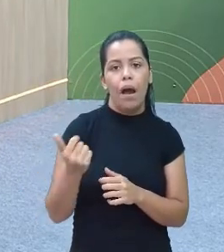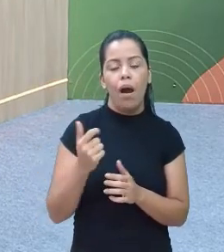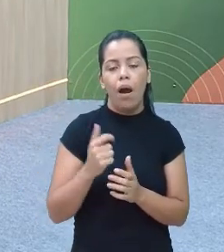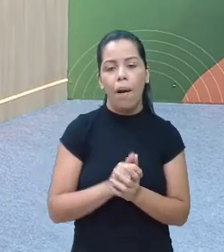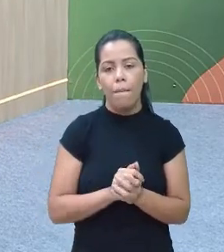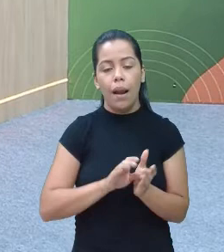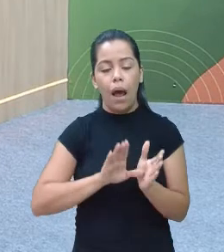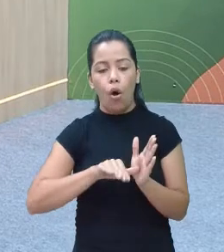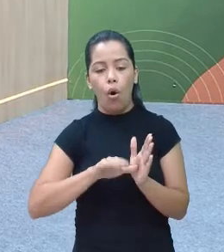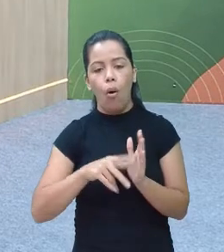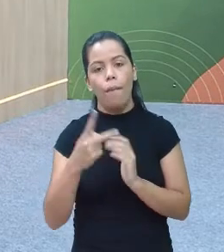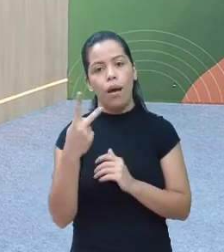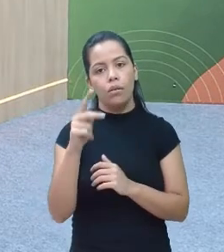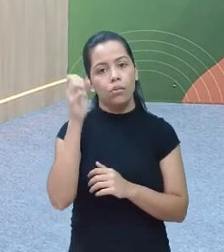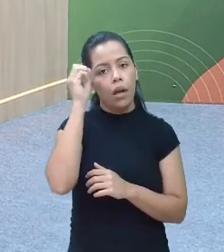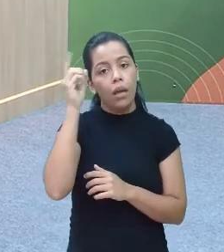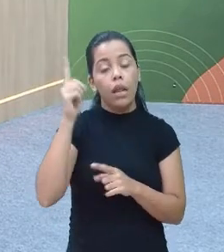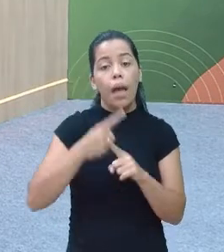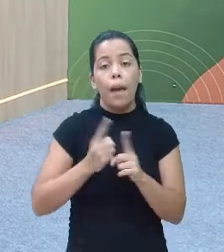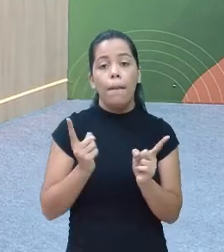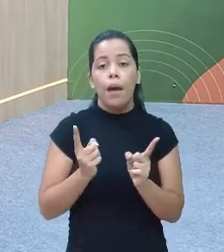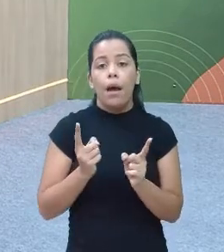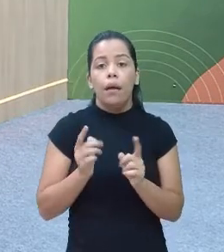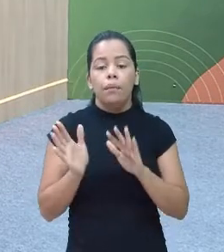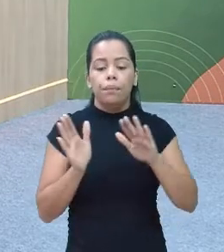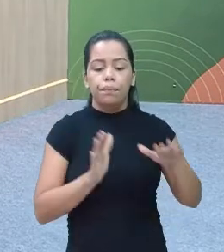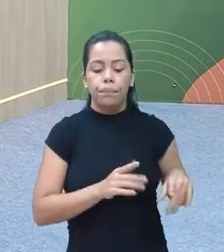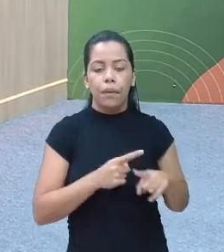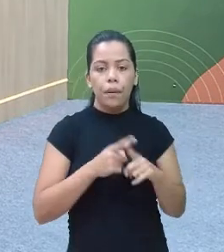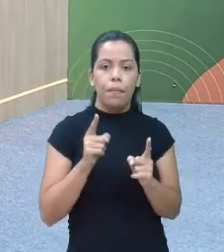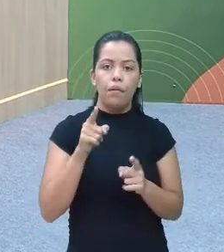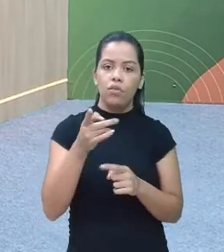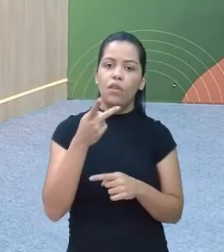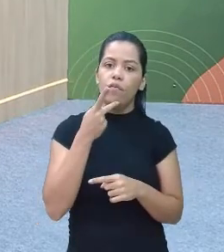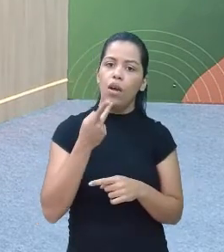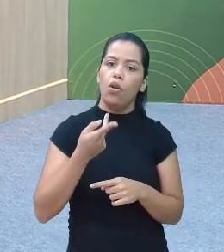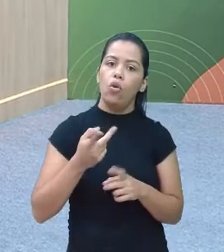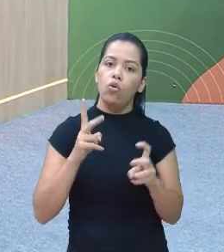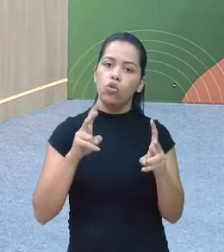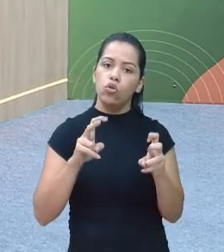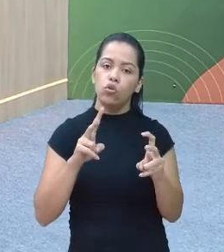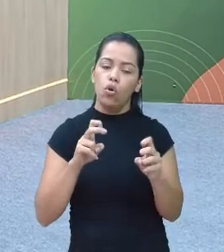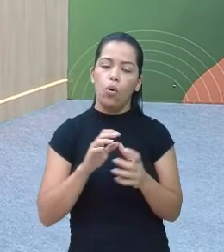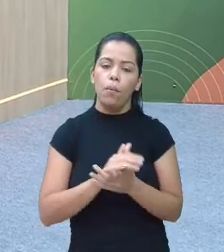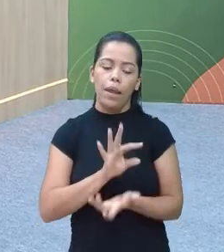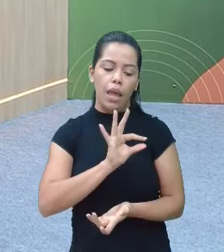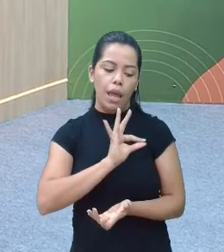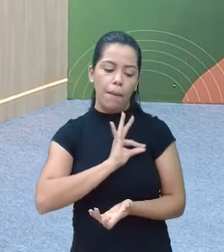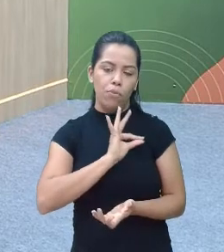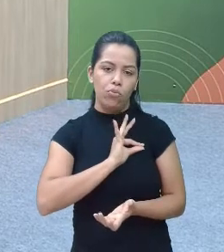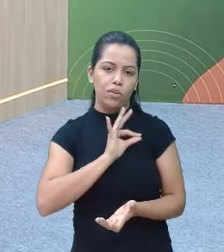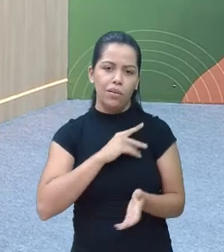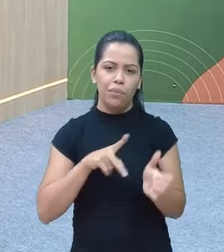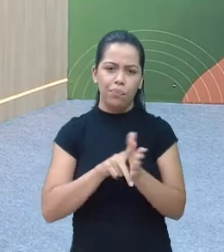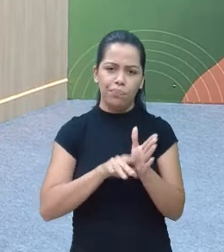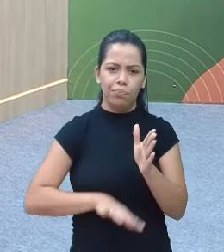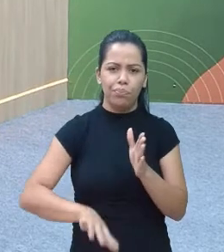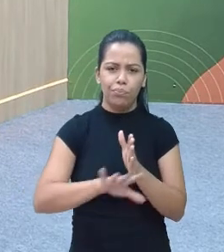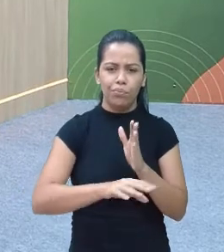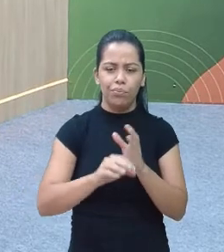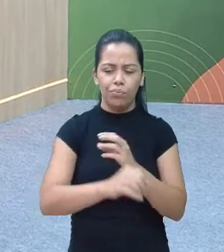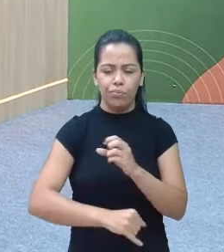Mas e Vivi, você falou para mim de perito criminal, né? Eu tinha falado que o perito criminal, ele vai lá e